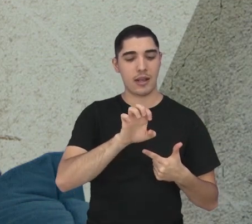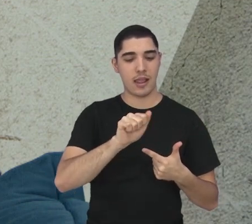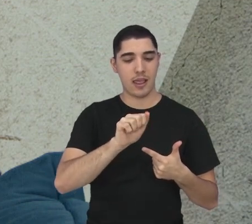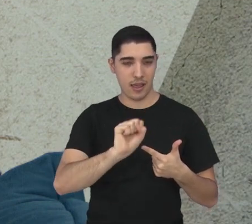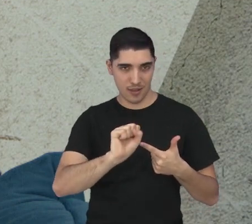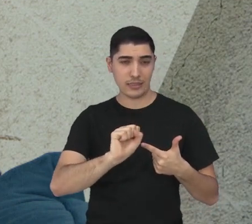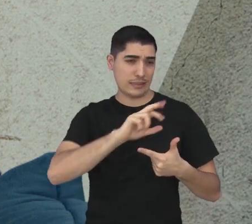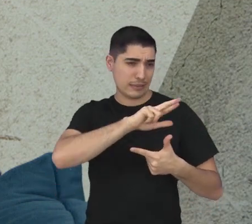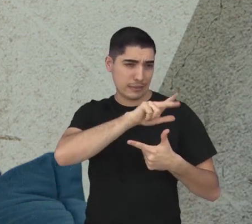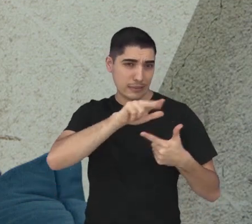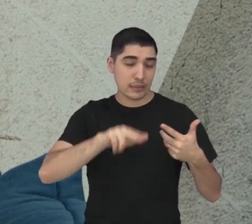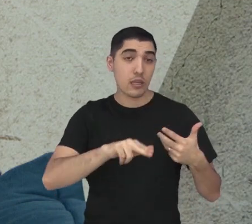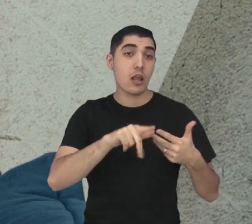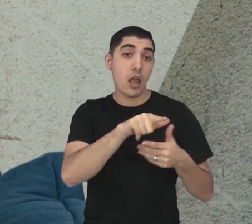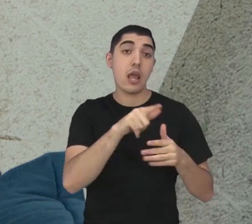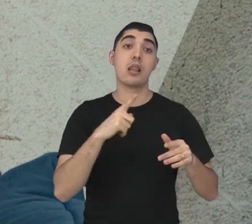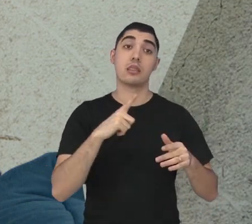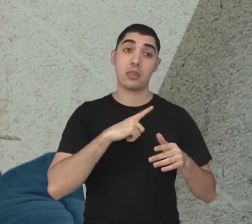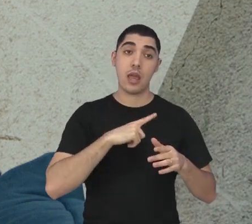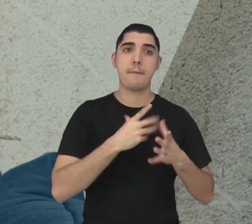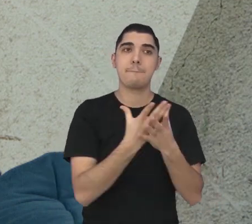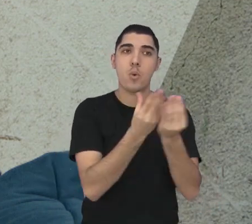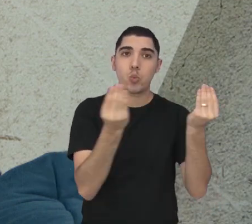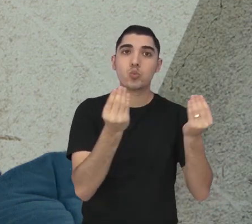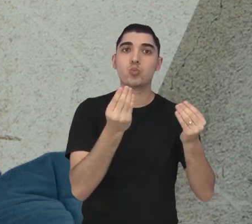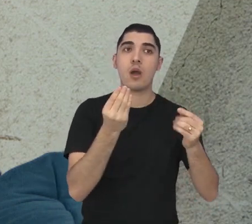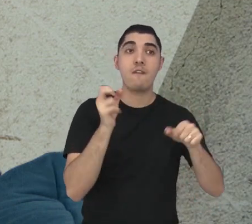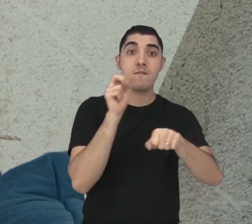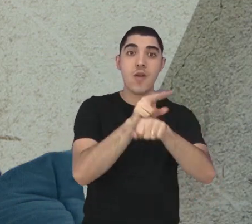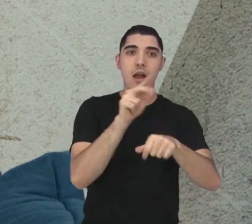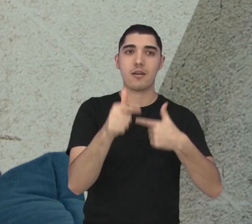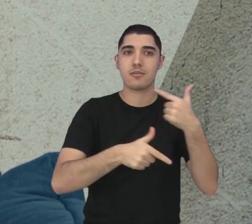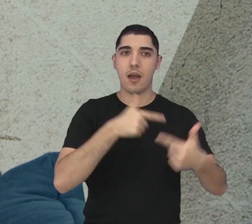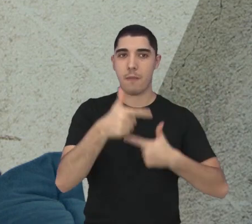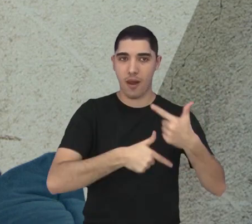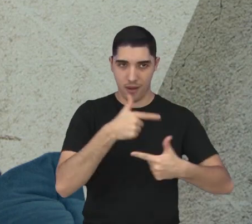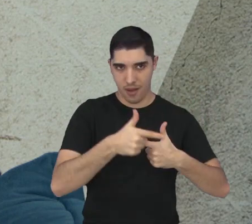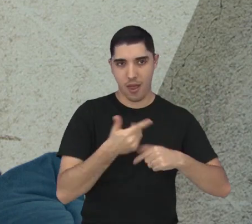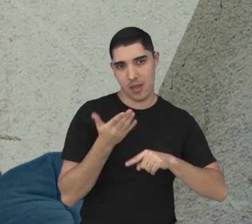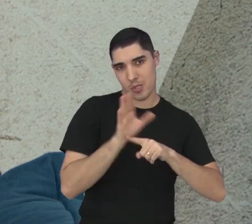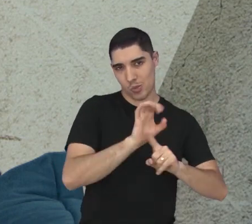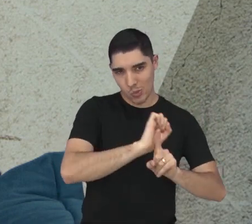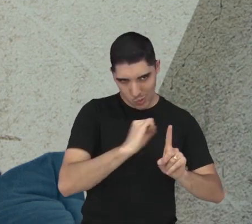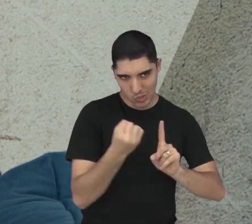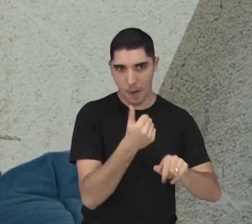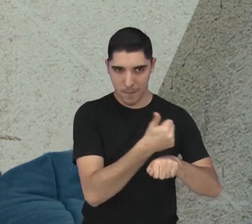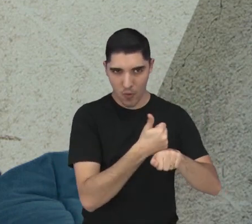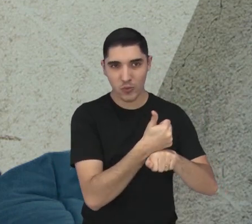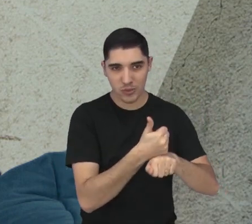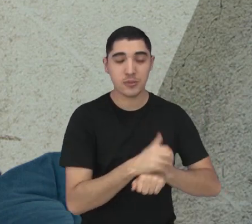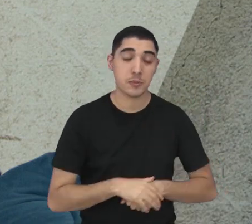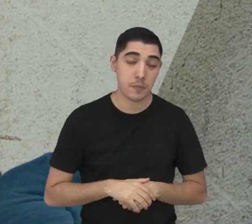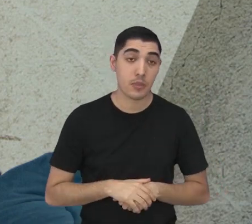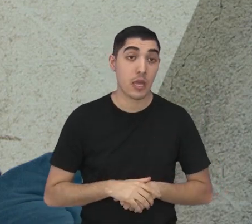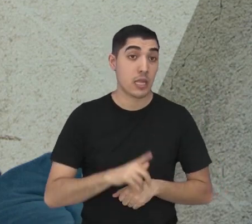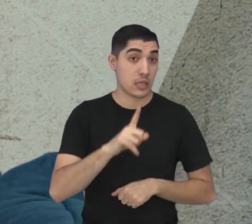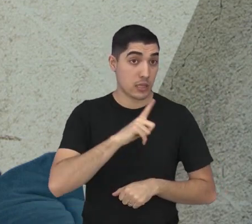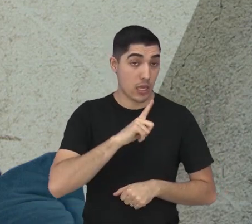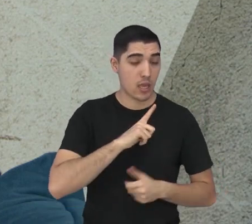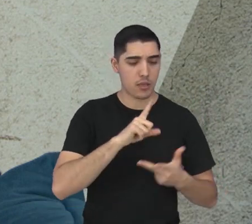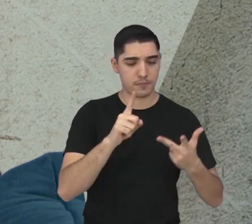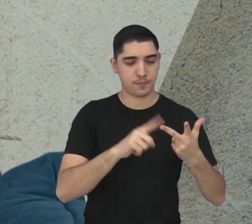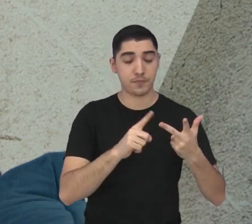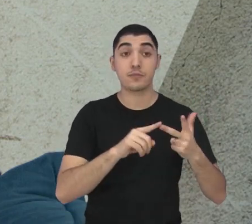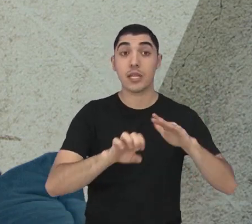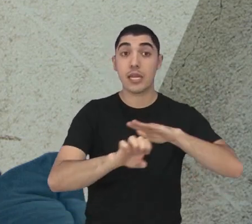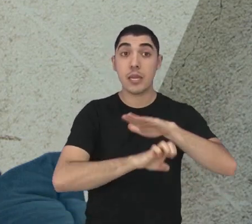as organizações sociais, que têm aberto bastante espaço de empregabilidade para o serviço social, né? Aqui também